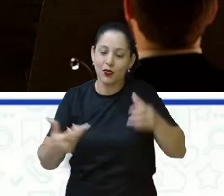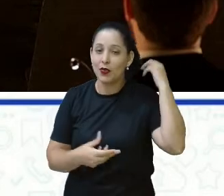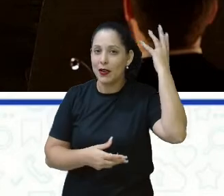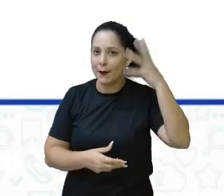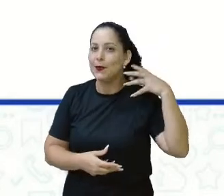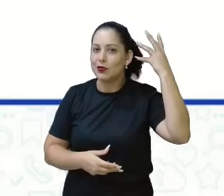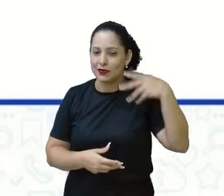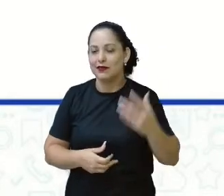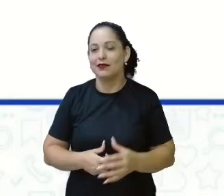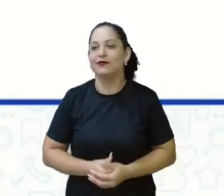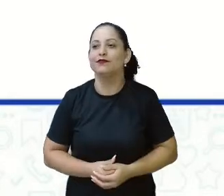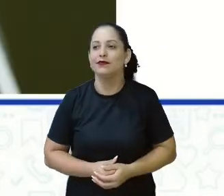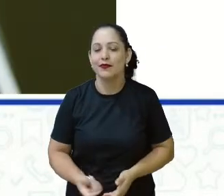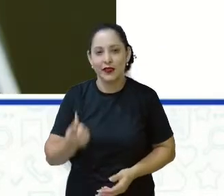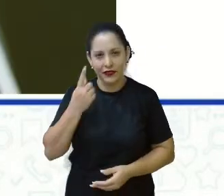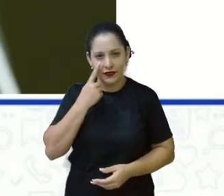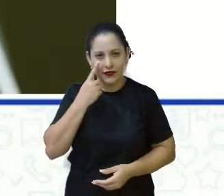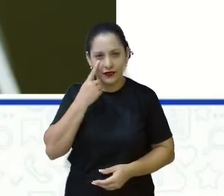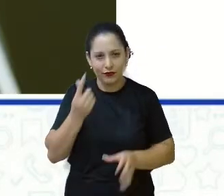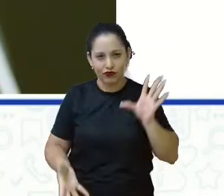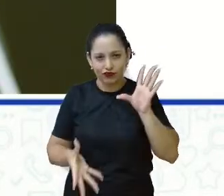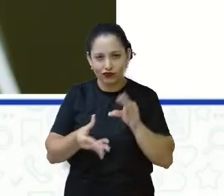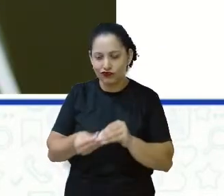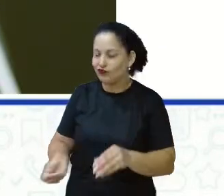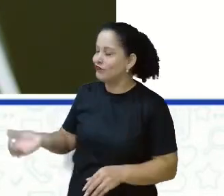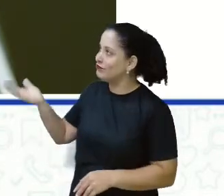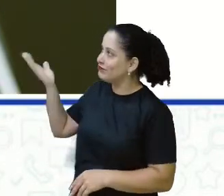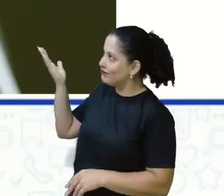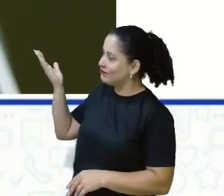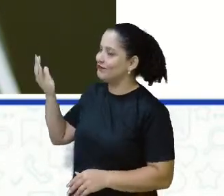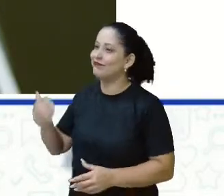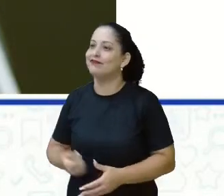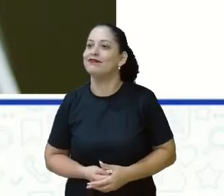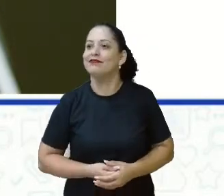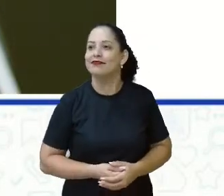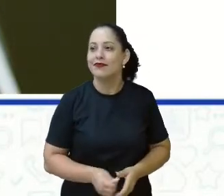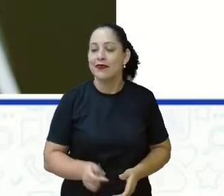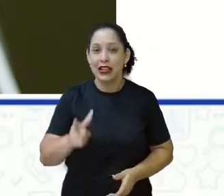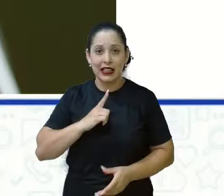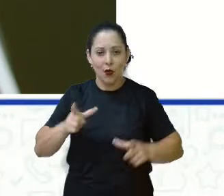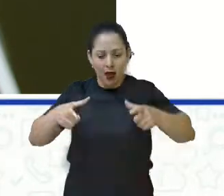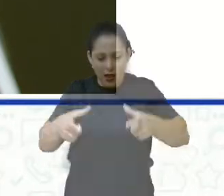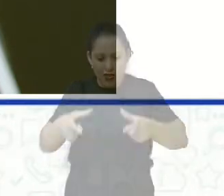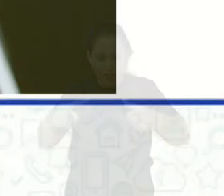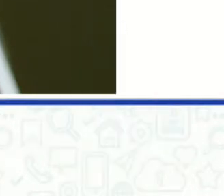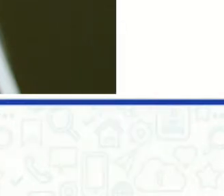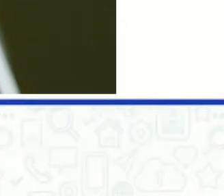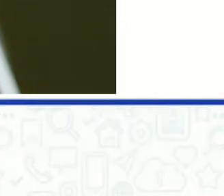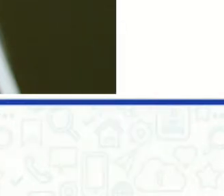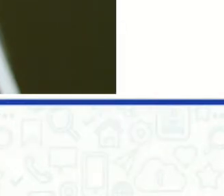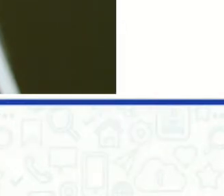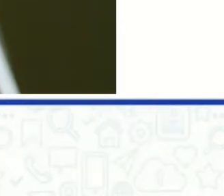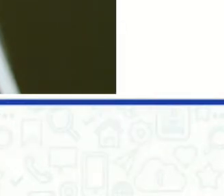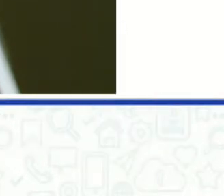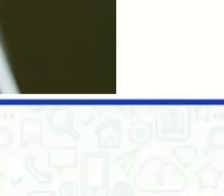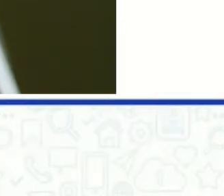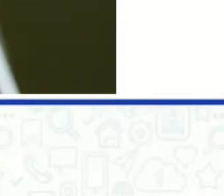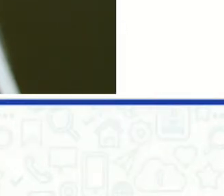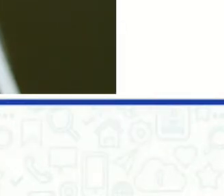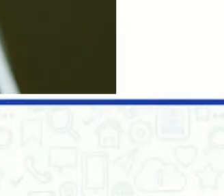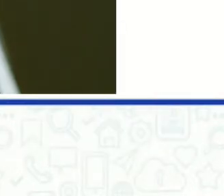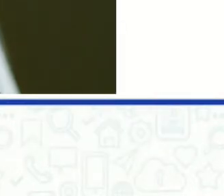harmonia e ritmo. Vamos ver um pouquinho? Aí vocês estão vendo uma caixinha de música, que é uma